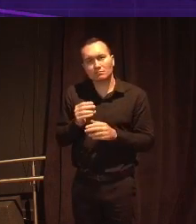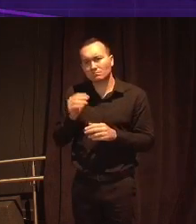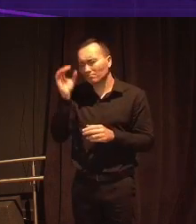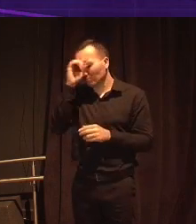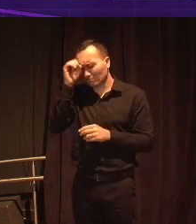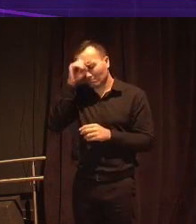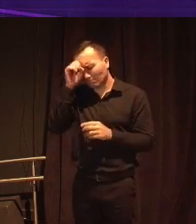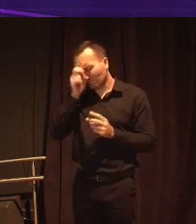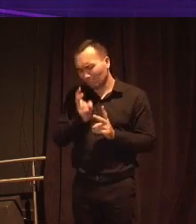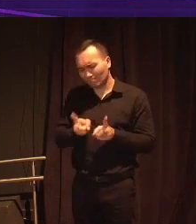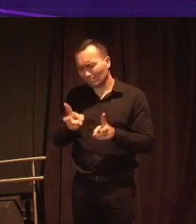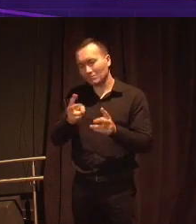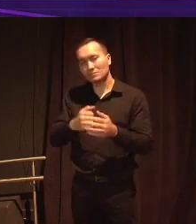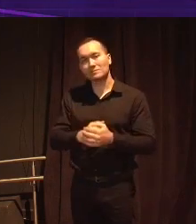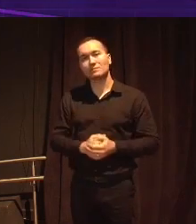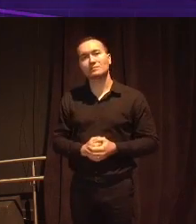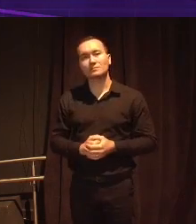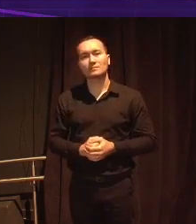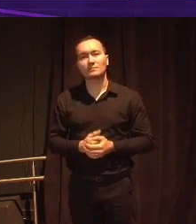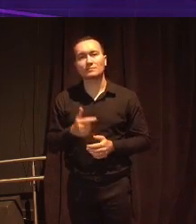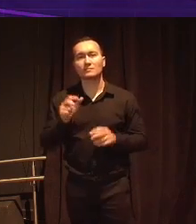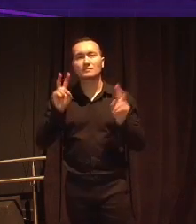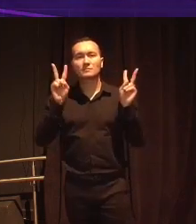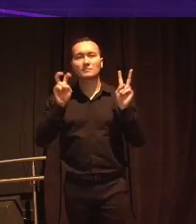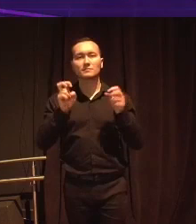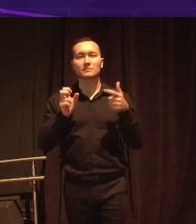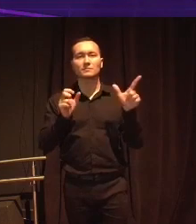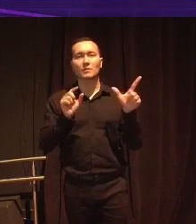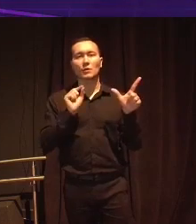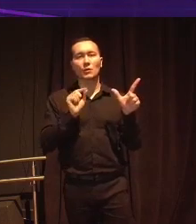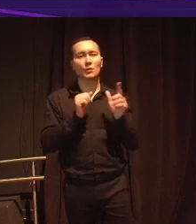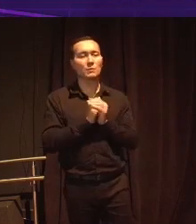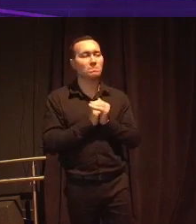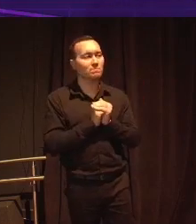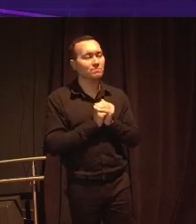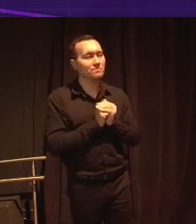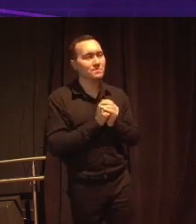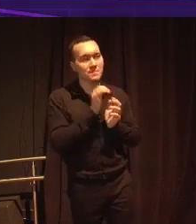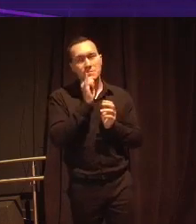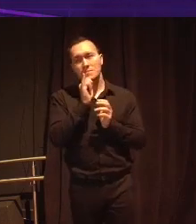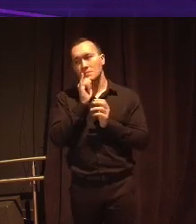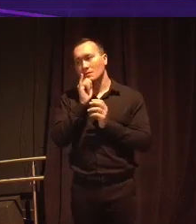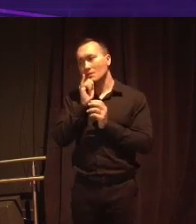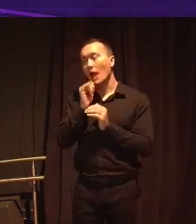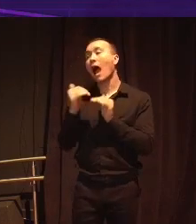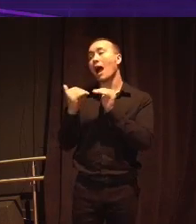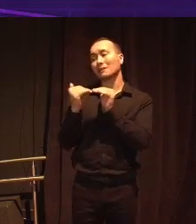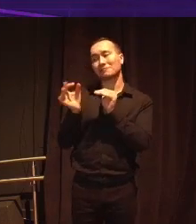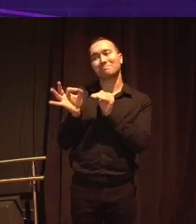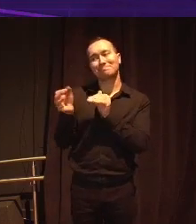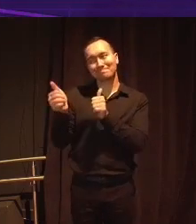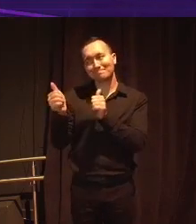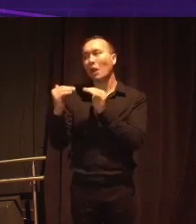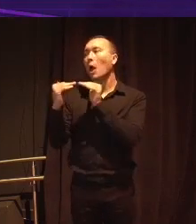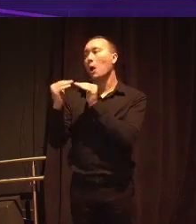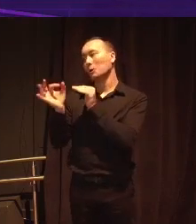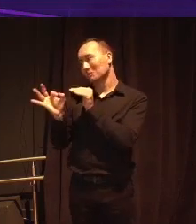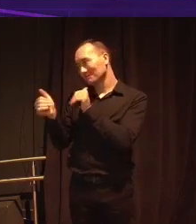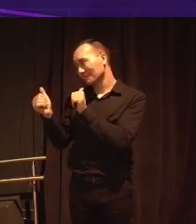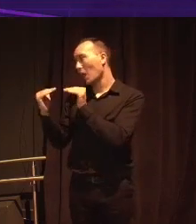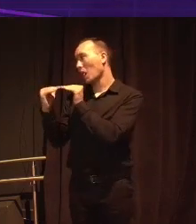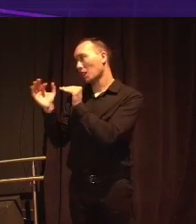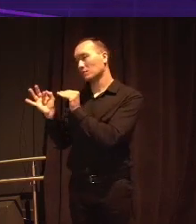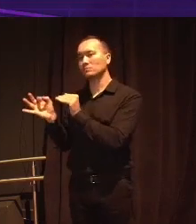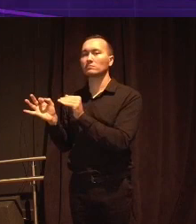importante. Outro tema importante é o senso crítico, né? Não é concordar com tudo, né? A gente tem que criticar, porque acho